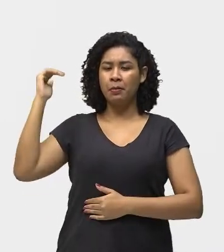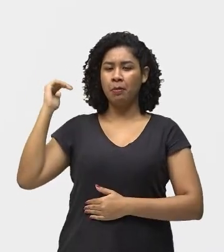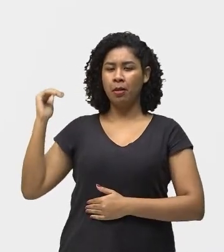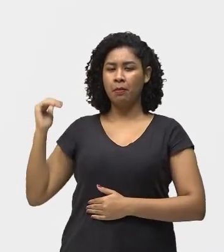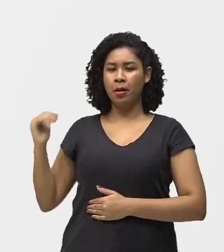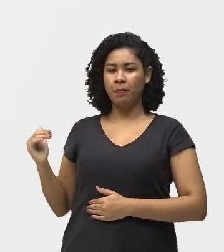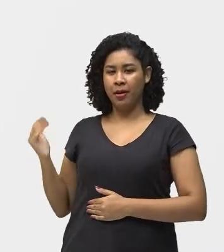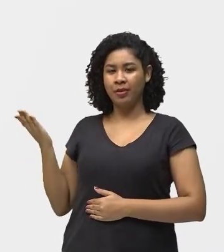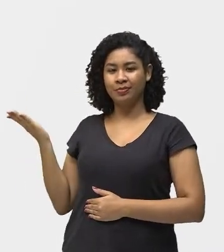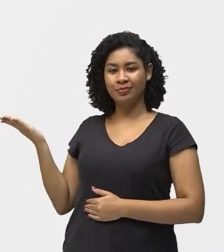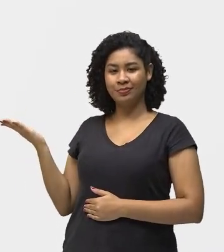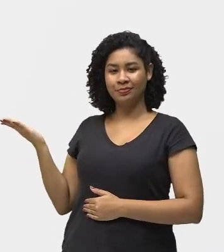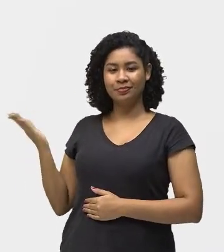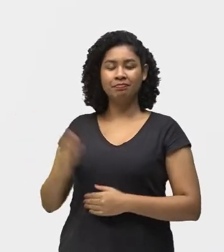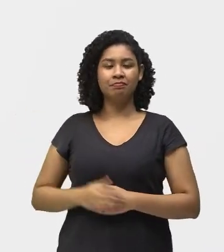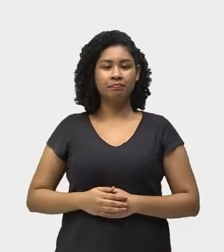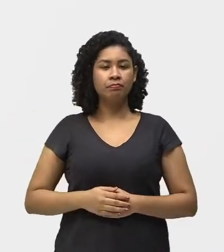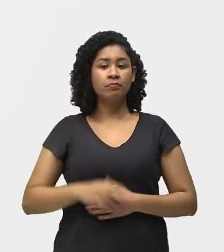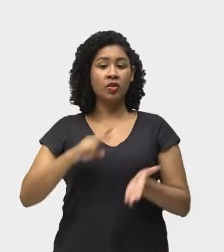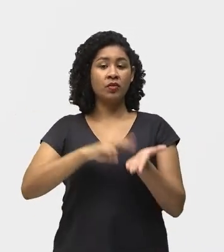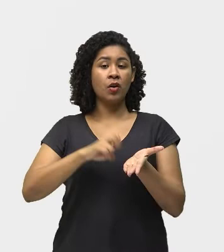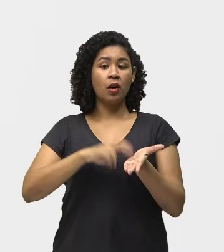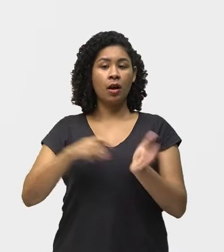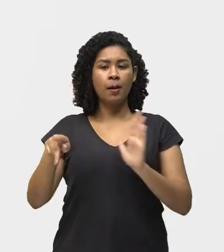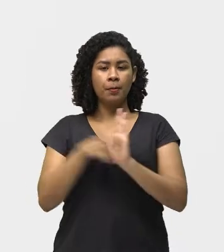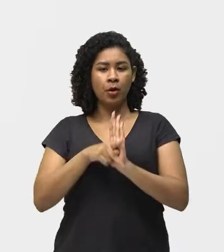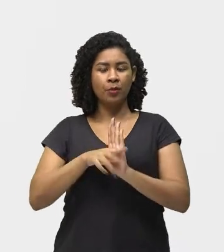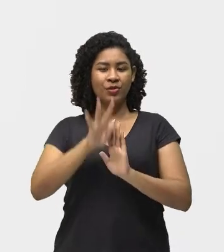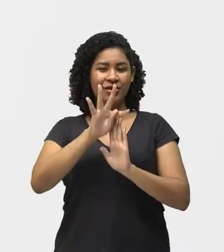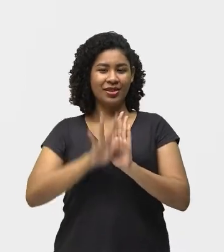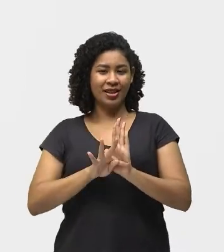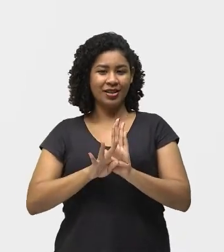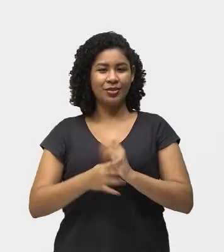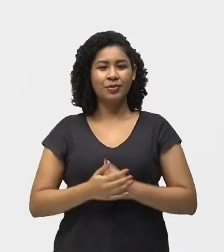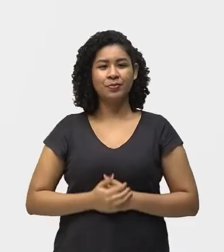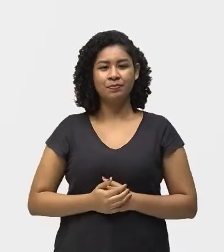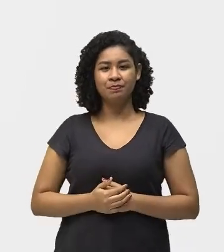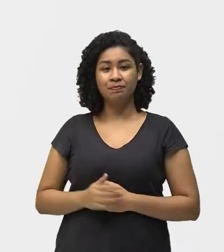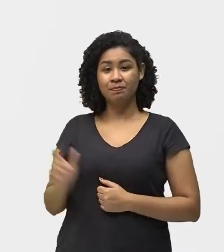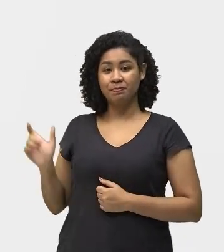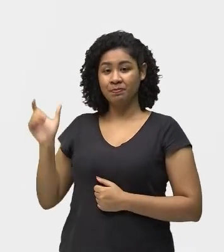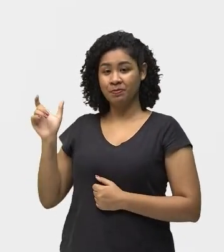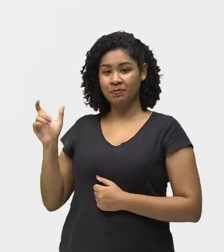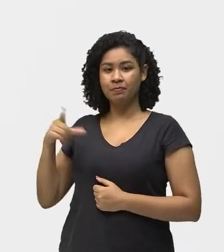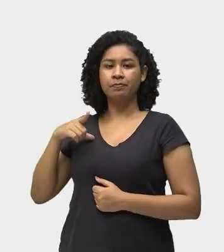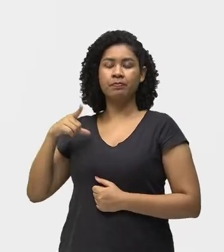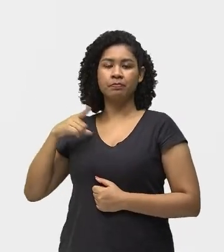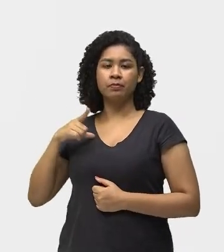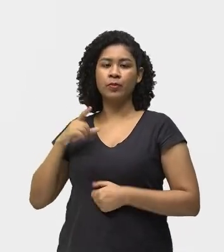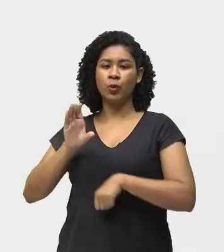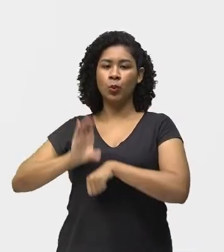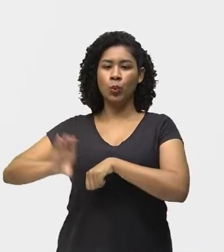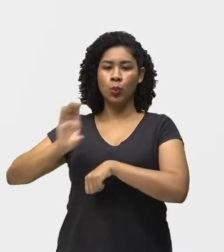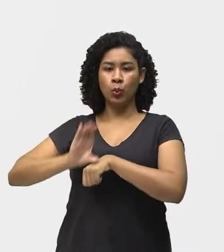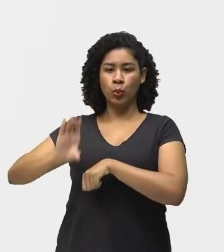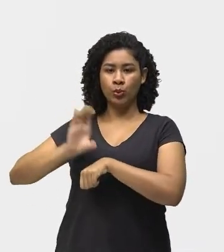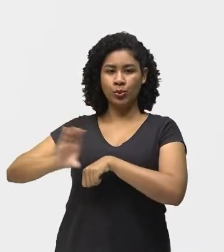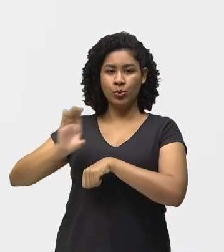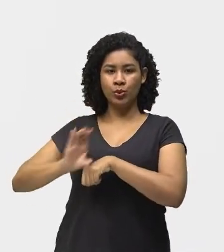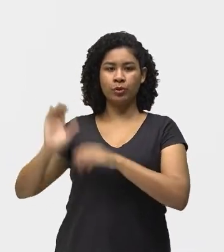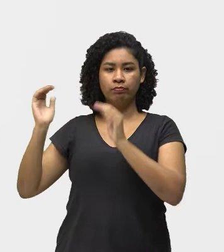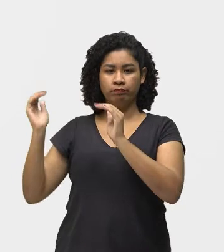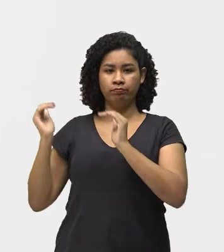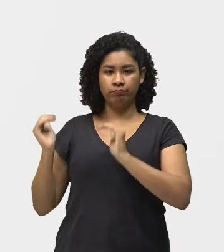vocabulário sobre esse texto que diz Course of Studies, que é o curso in order to, para ou a fim de, Knowledge,